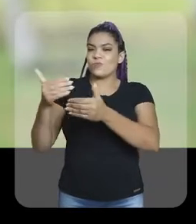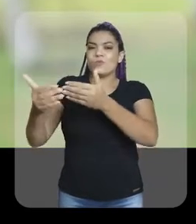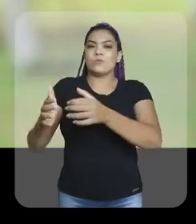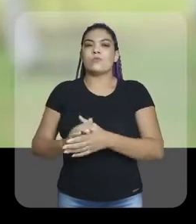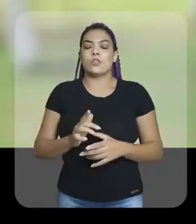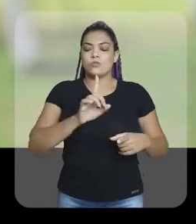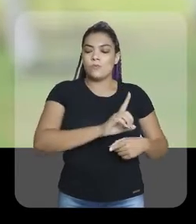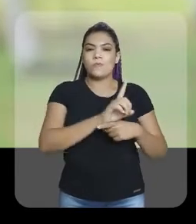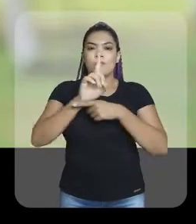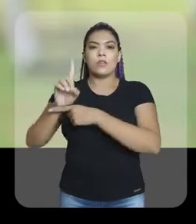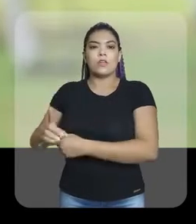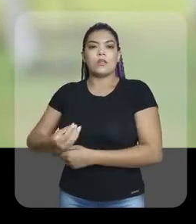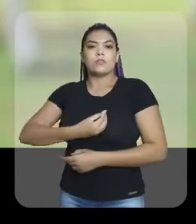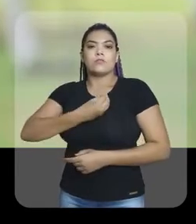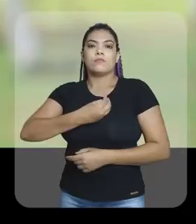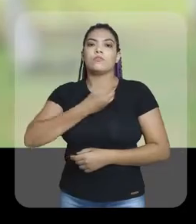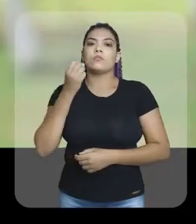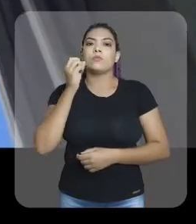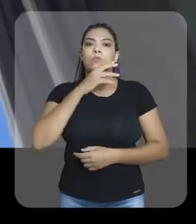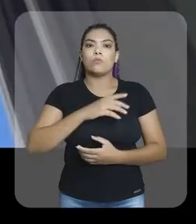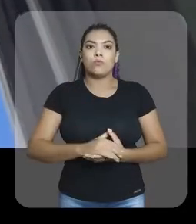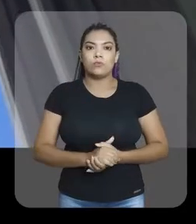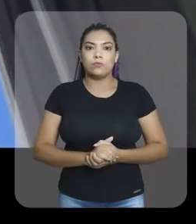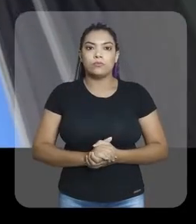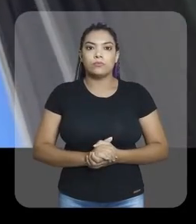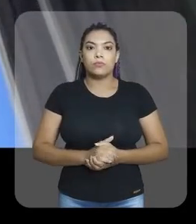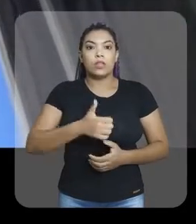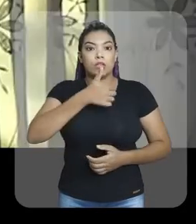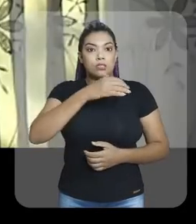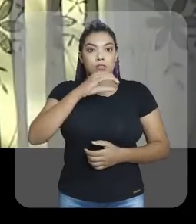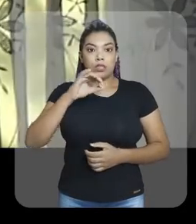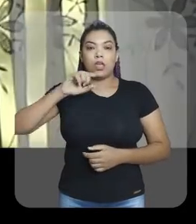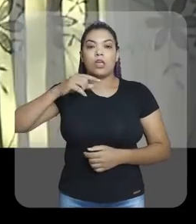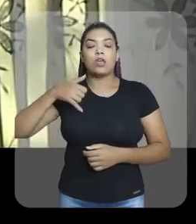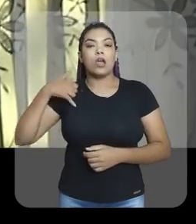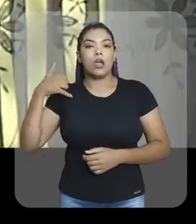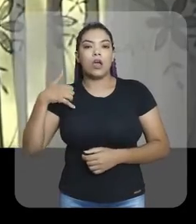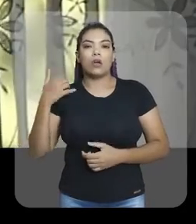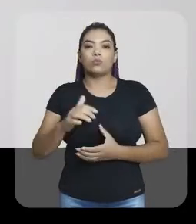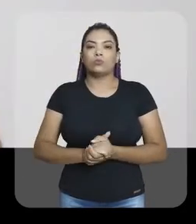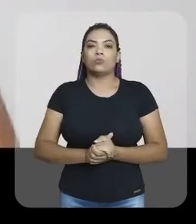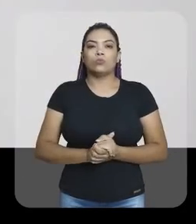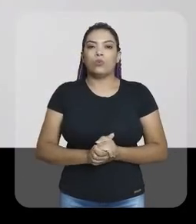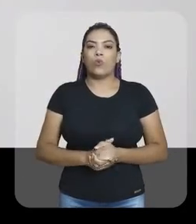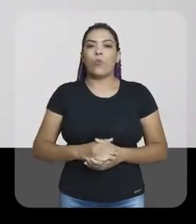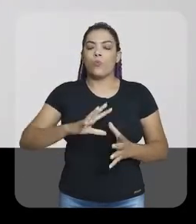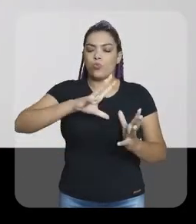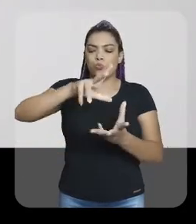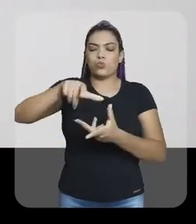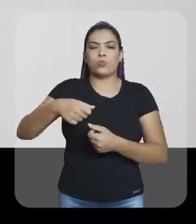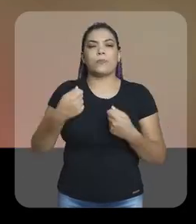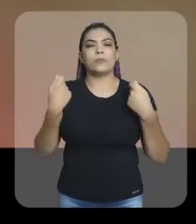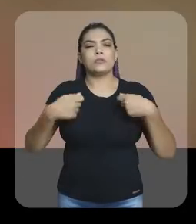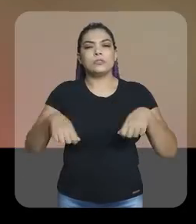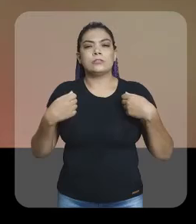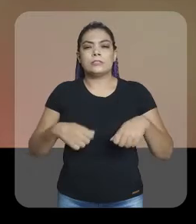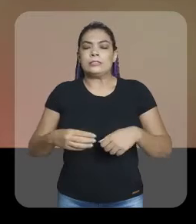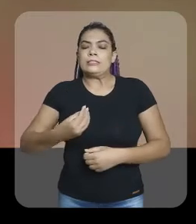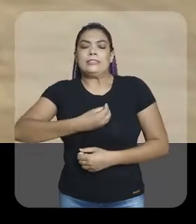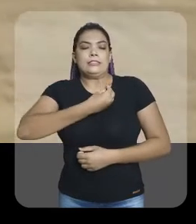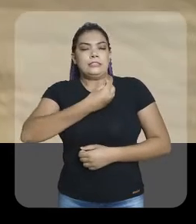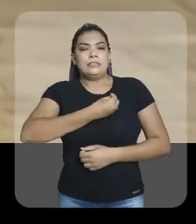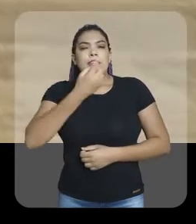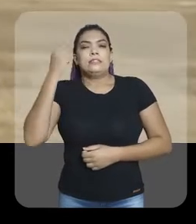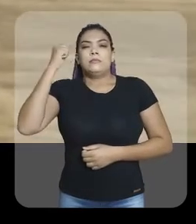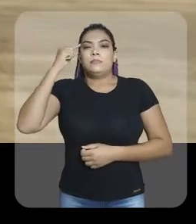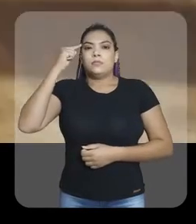passagem, é esperança de vida nova. E nos últimos 100 anos, talvez, nunca o mundo precisou tanto pensar